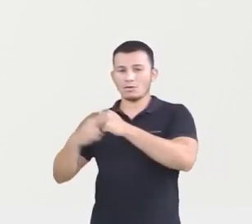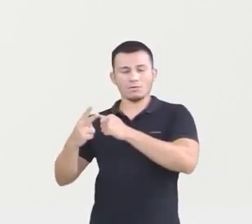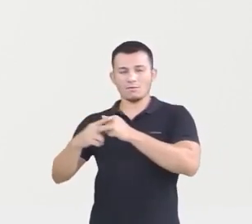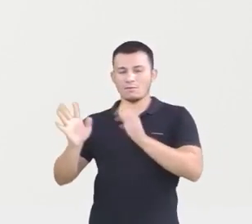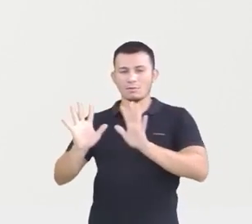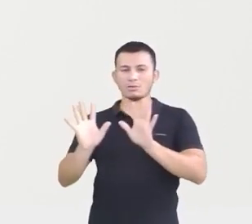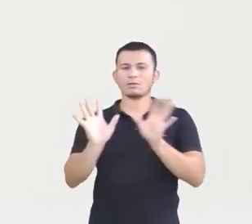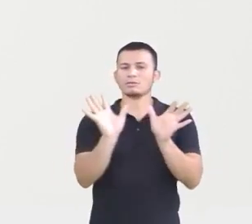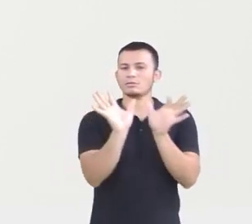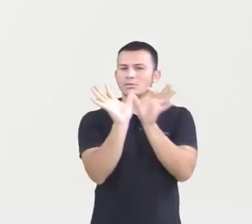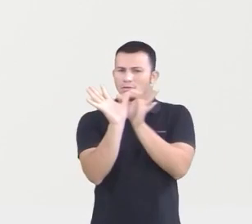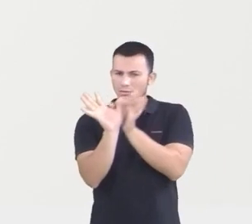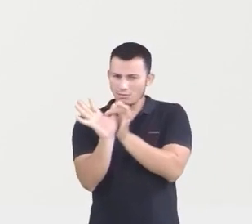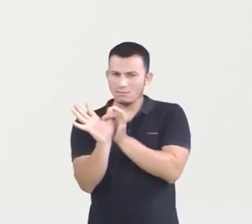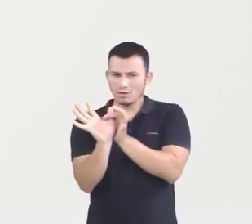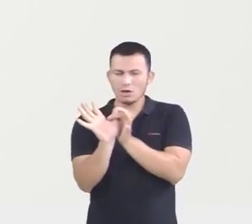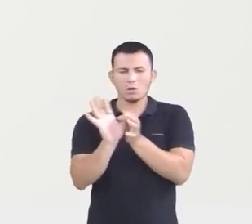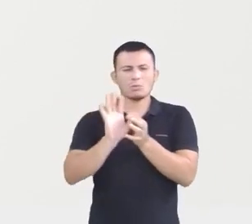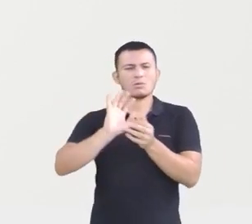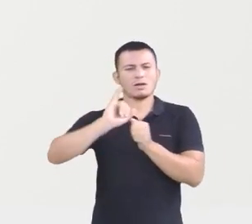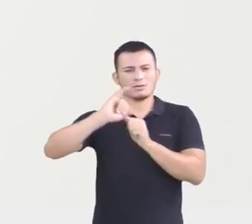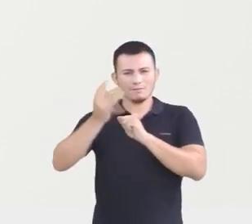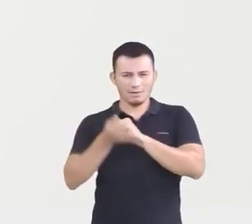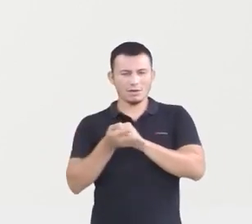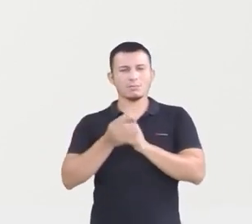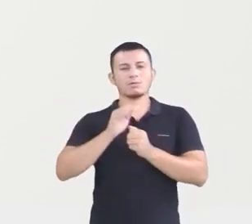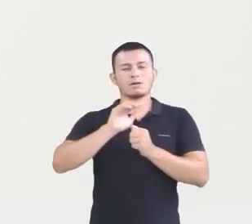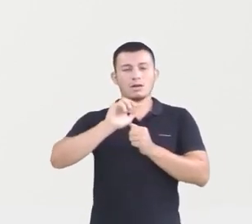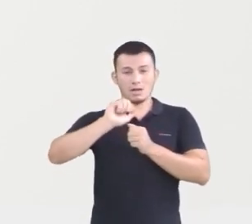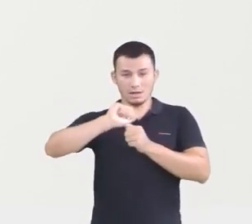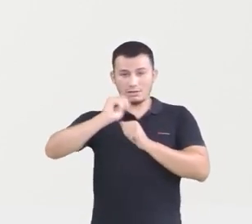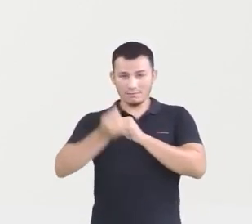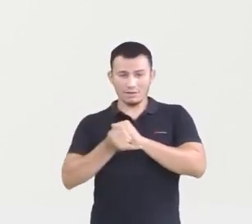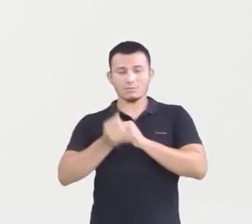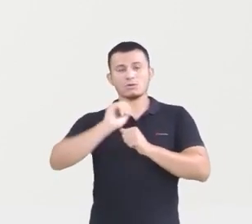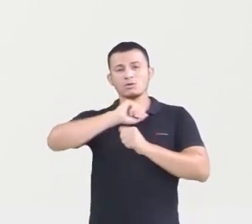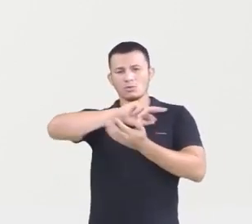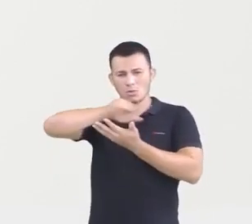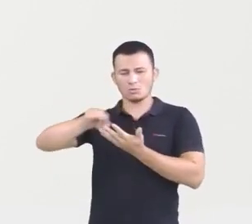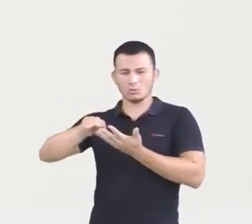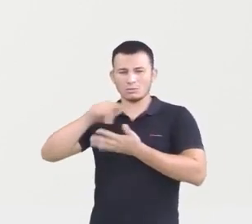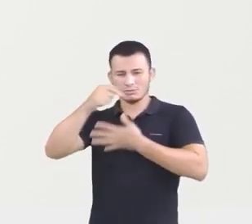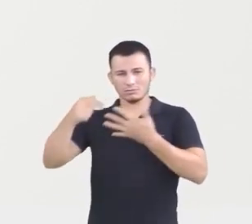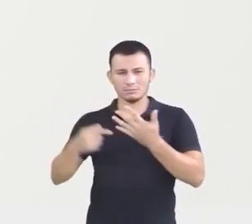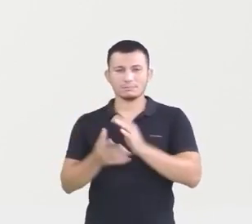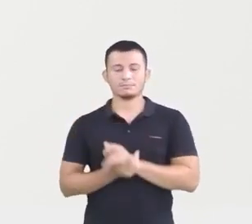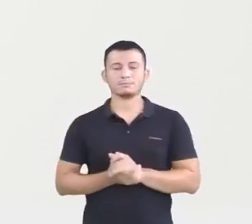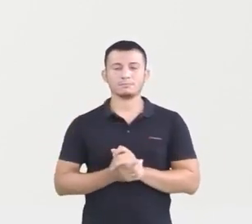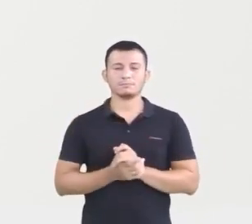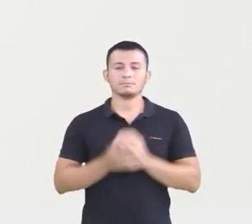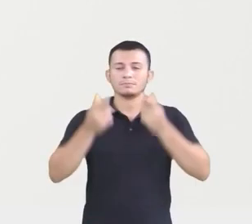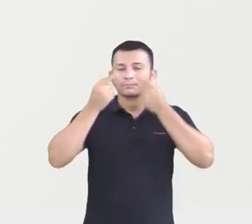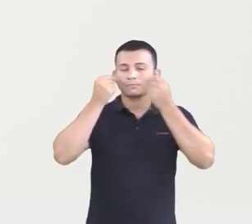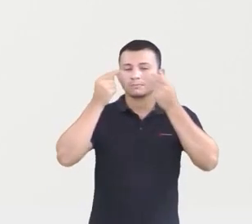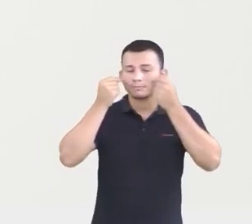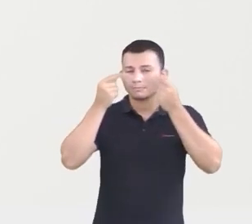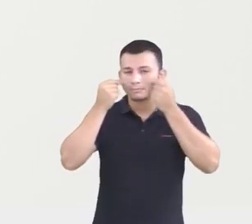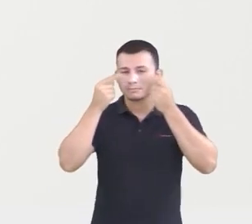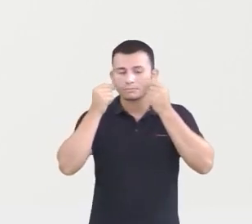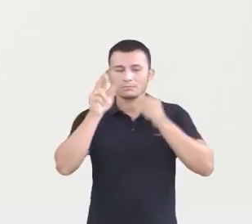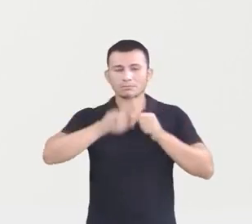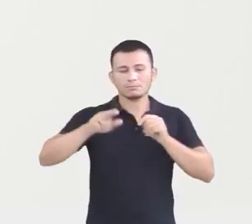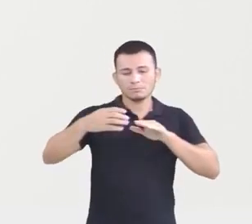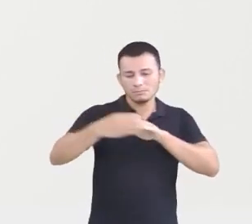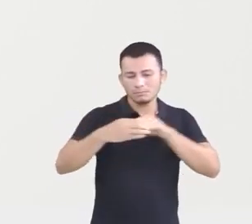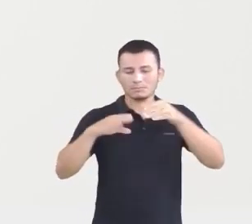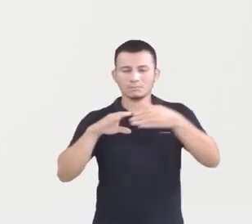conjunções, advérbios e outros elementos. O gato calçou as botas, pegou no saco e lá foi floresta fora.